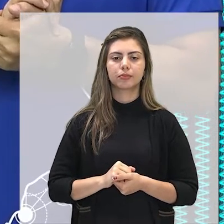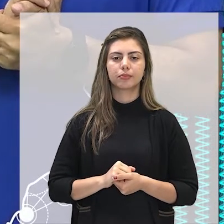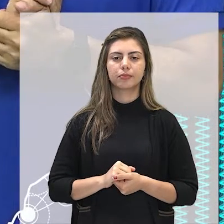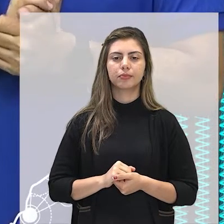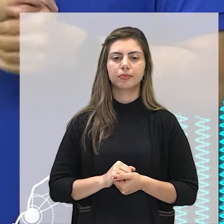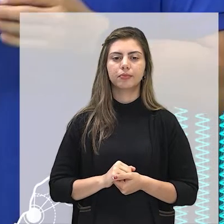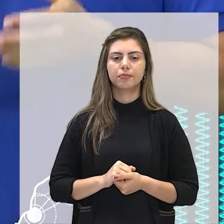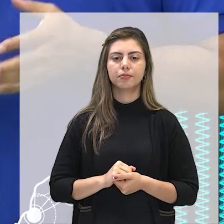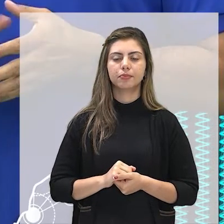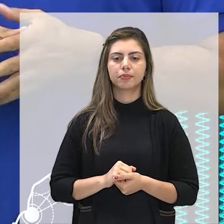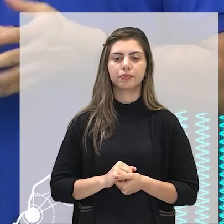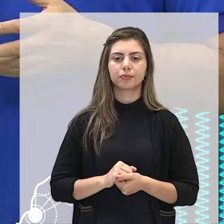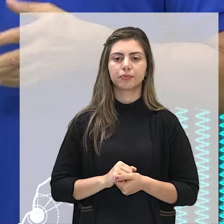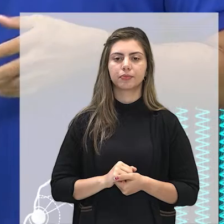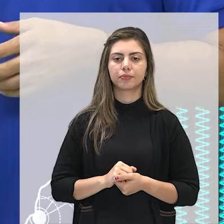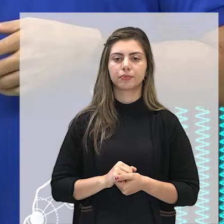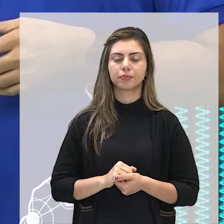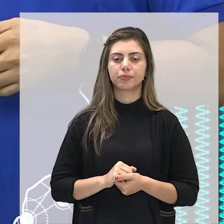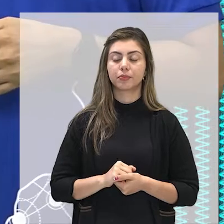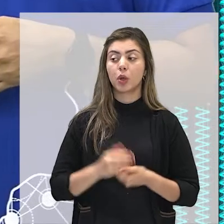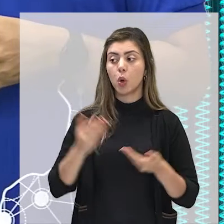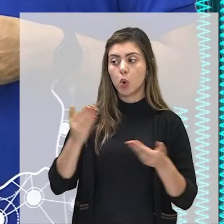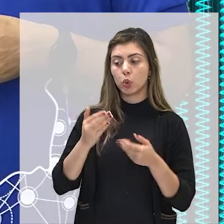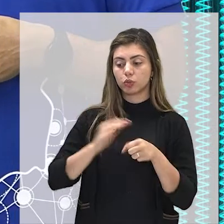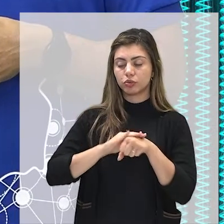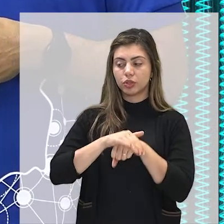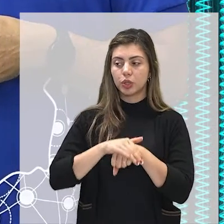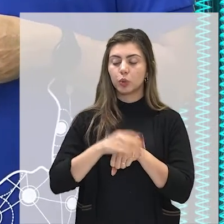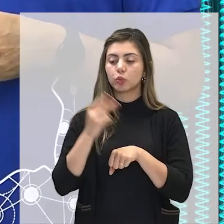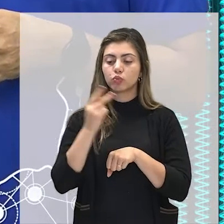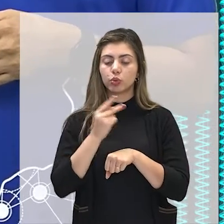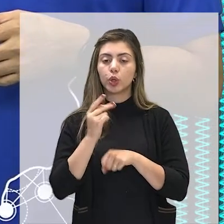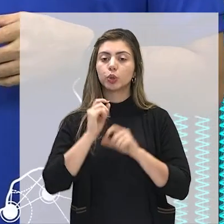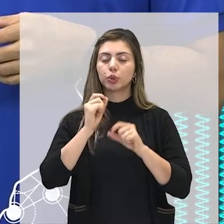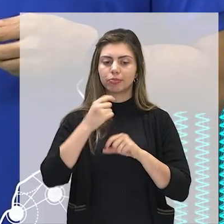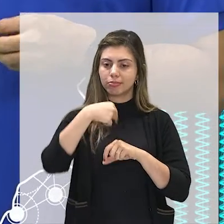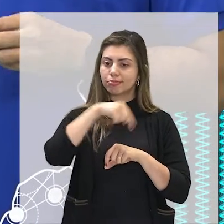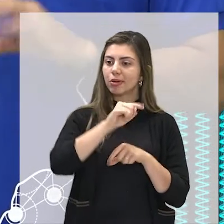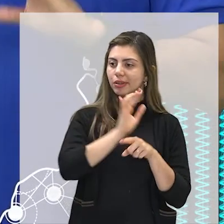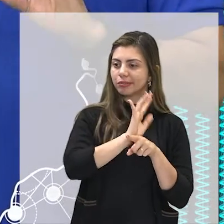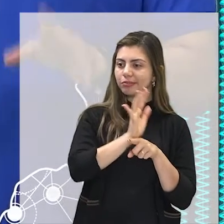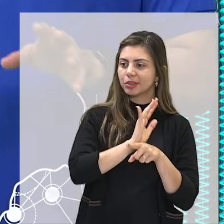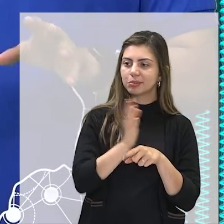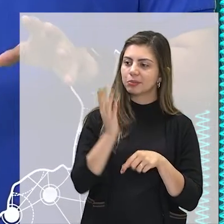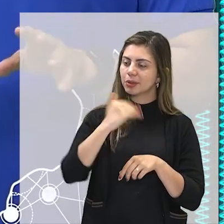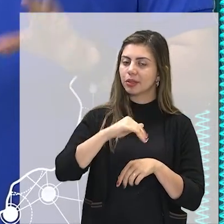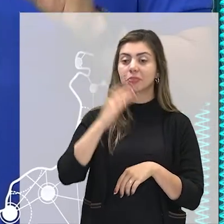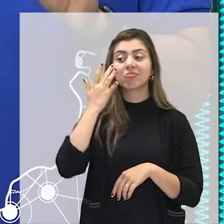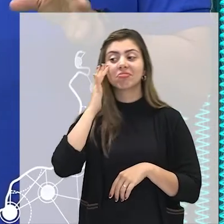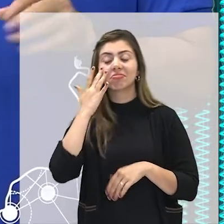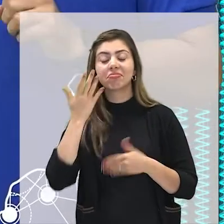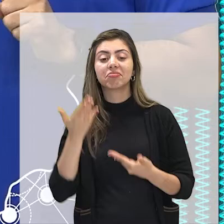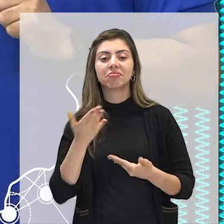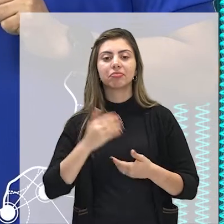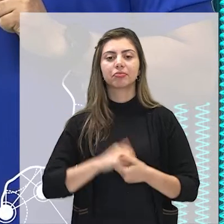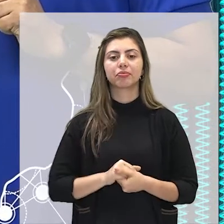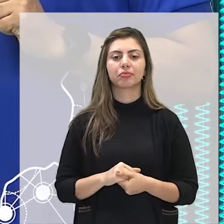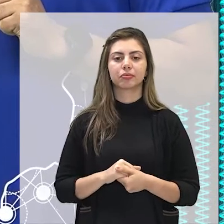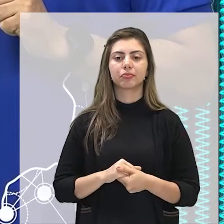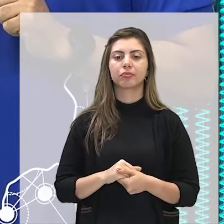Vamos assistir um filme essa noite. A palavrinha tonight é essa noite. Então aqui, let's grab a coffee. Vamos tomar um café, uma